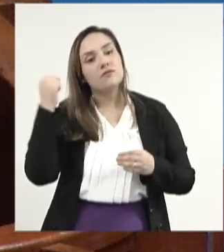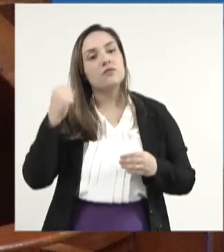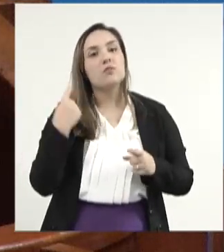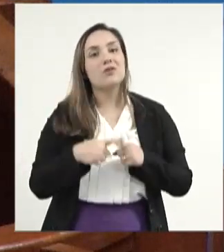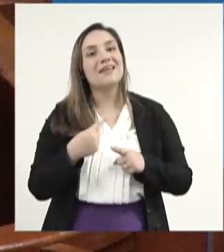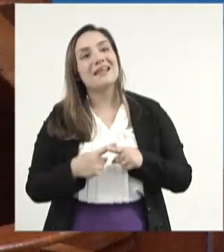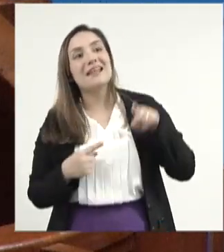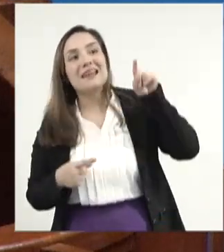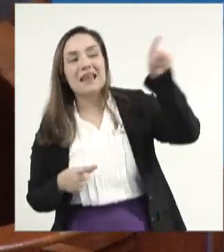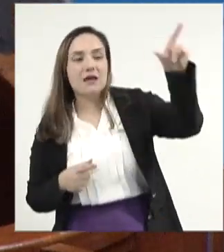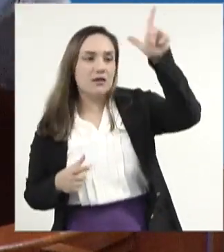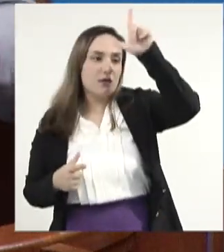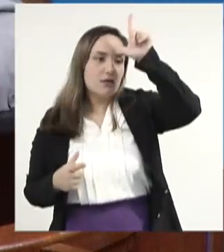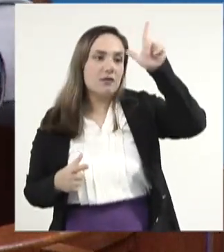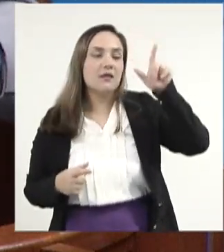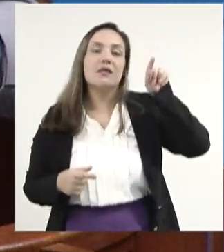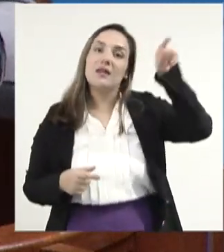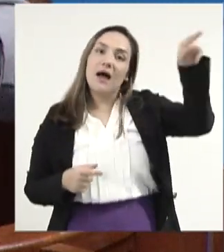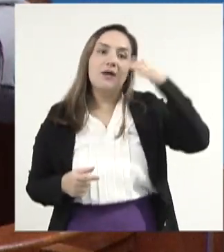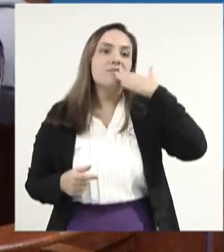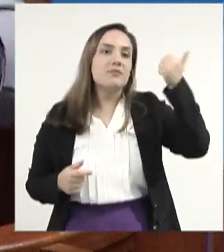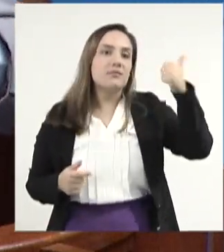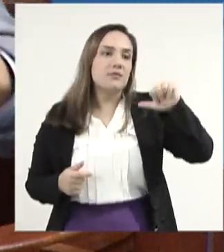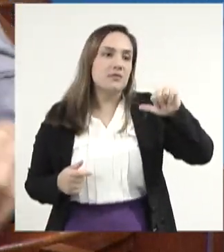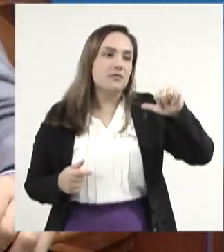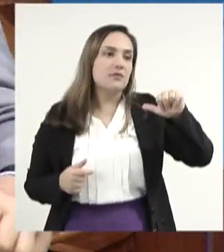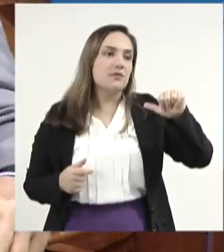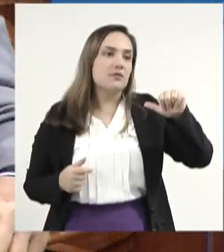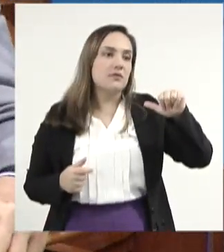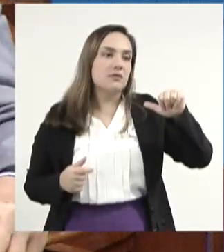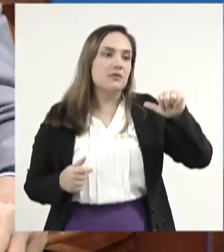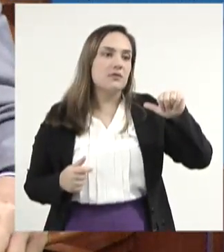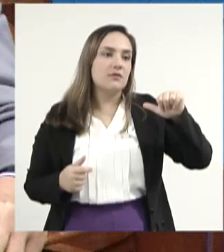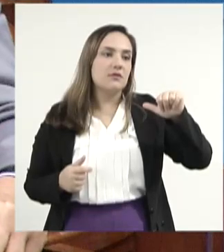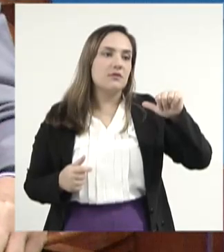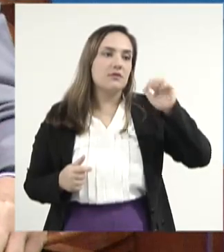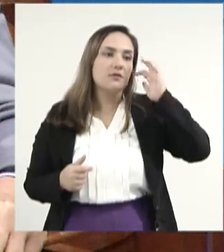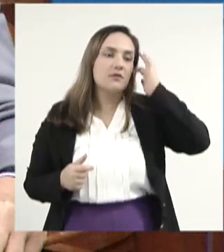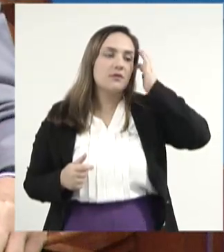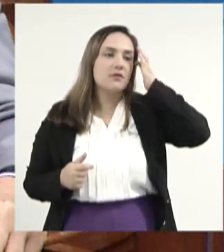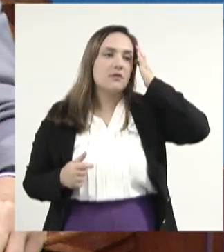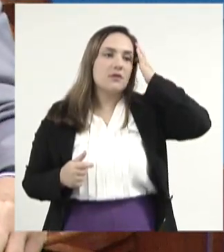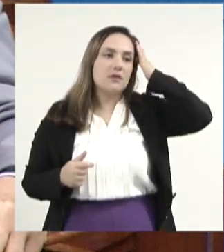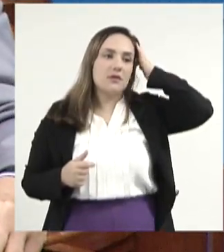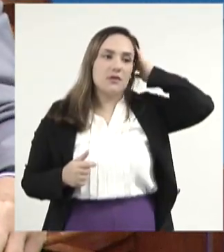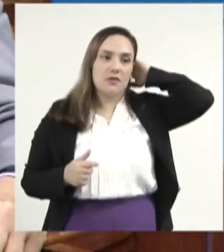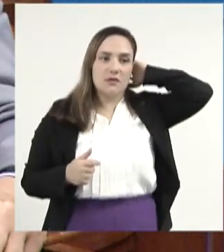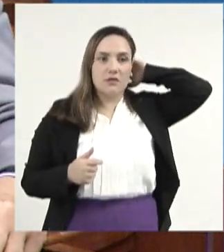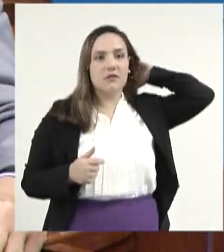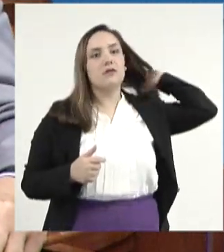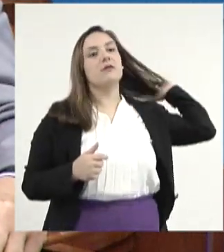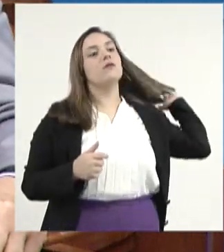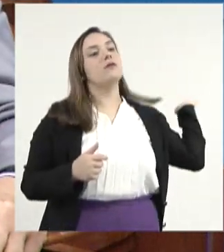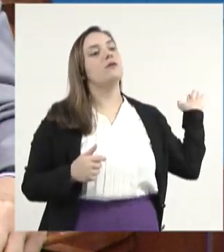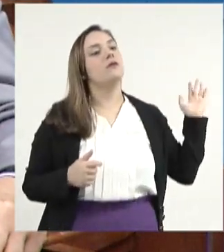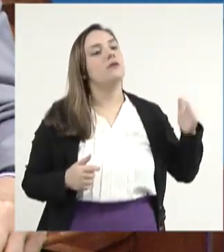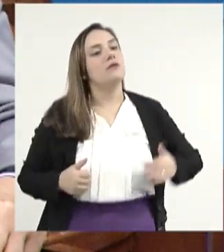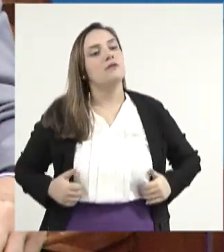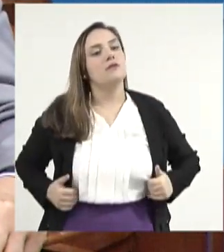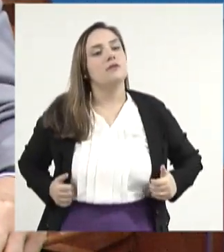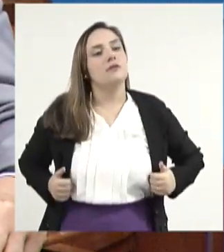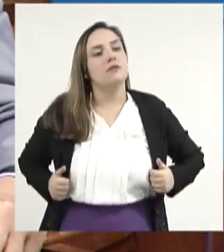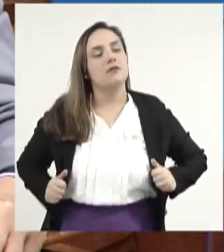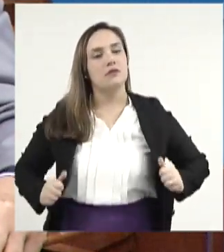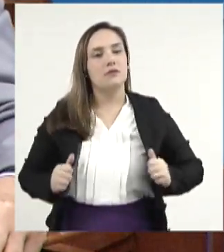lá ainda para ser maior o problema, eu quero... É pela ordem, por favor.